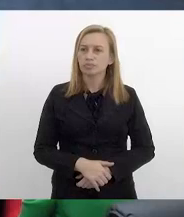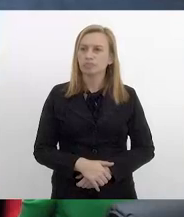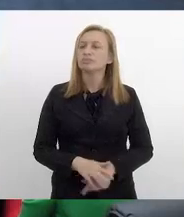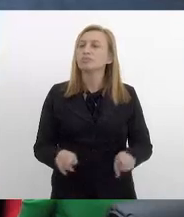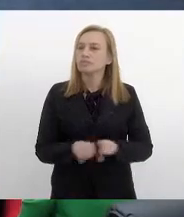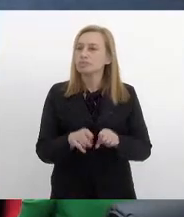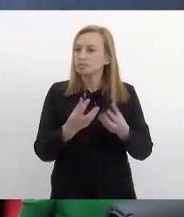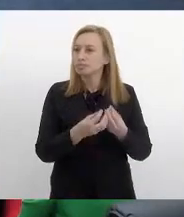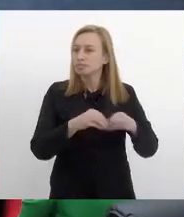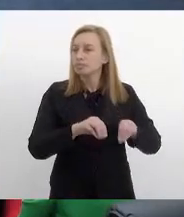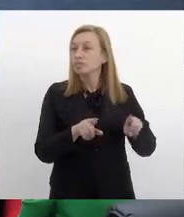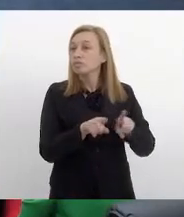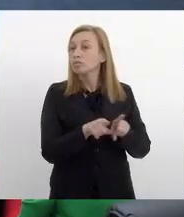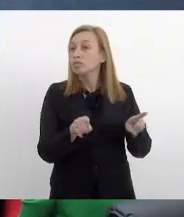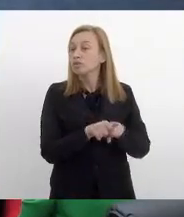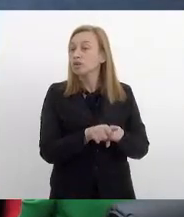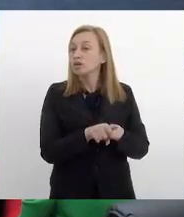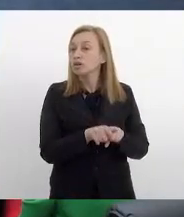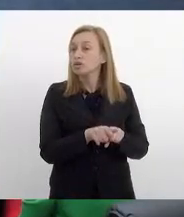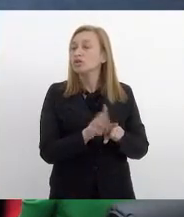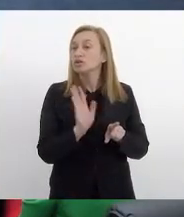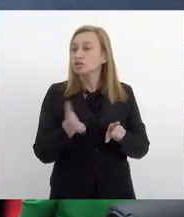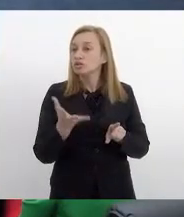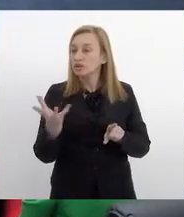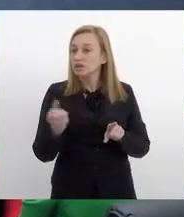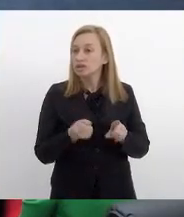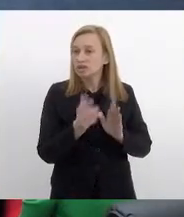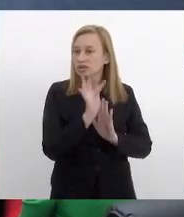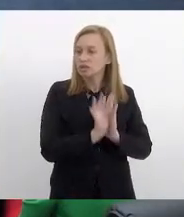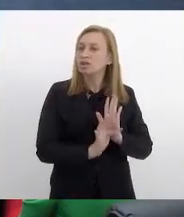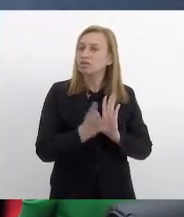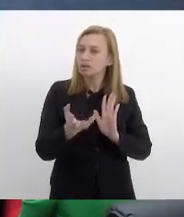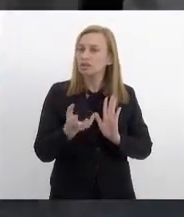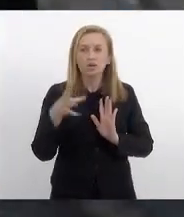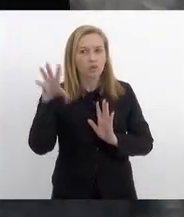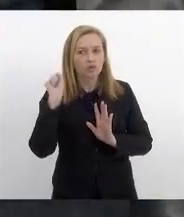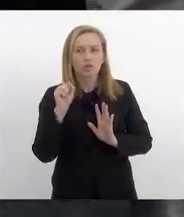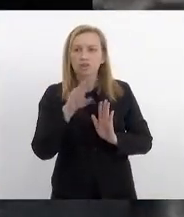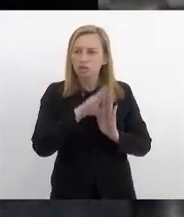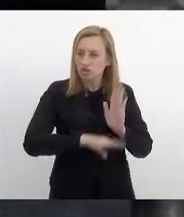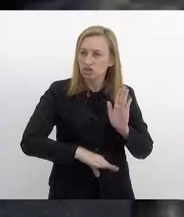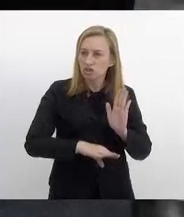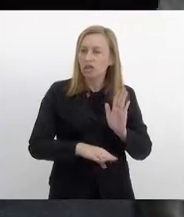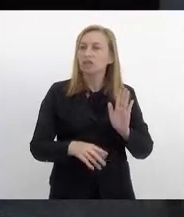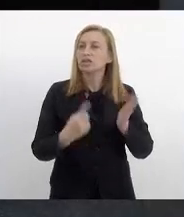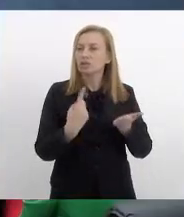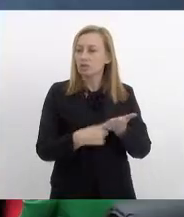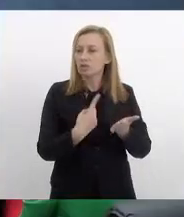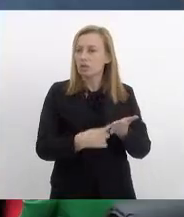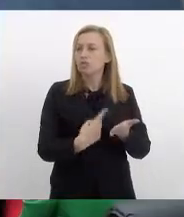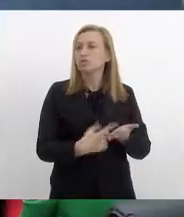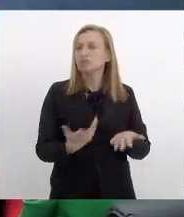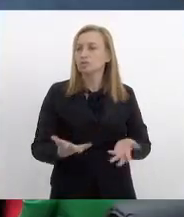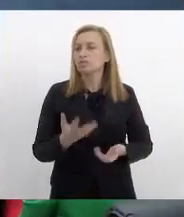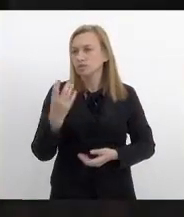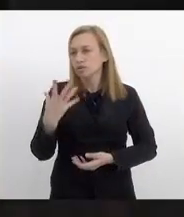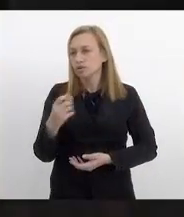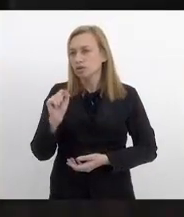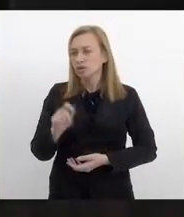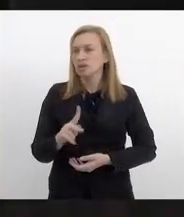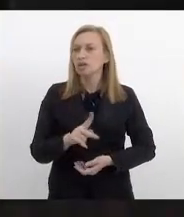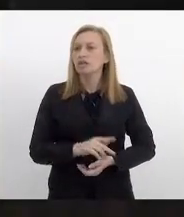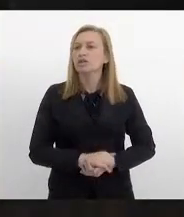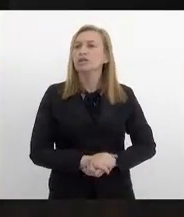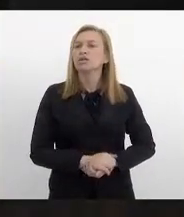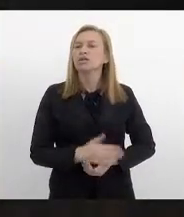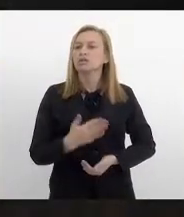Também está prejudicada porque foi acatada no texto, mas quero ouvir a Vossa Excelência. Retirada, cumprindo o acordo. Ok. Tem aqui